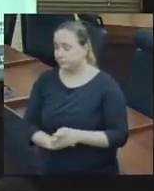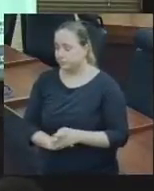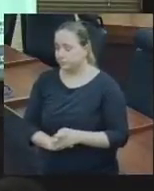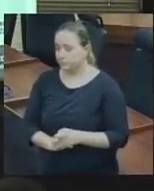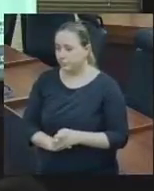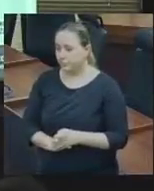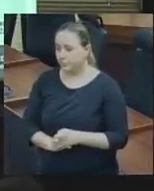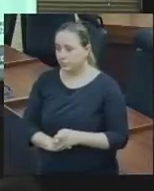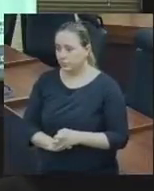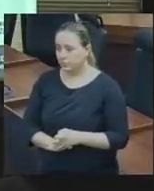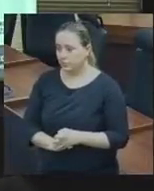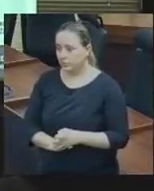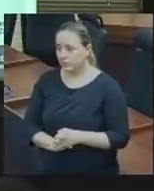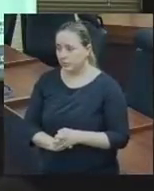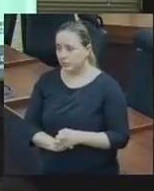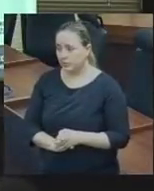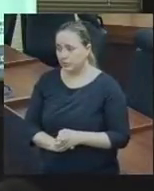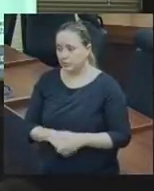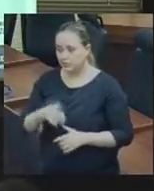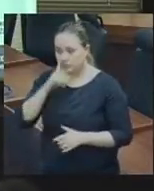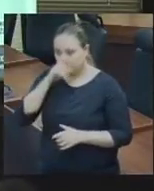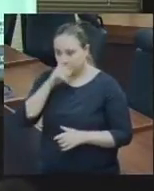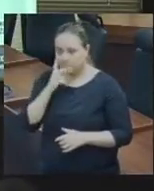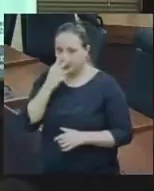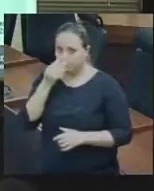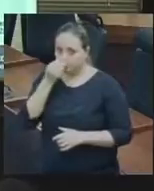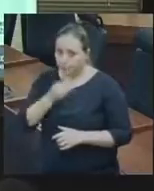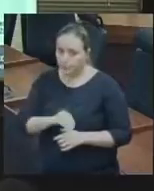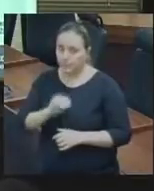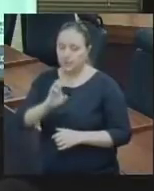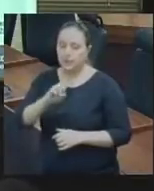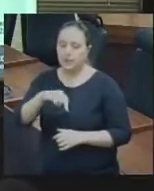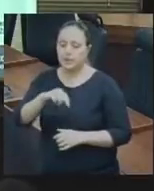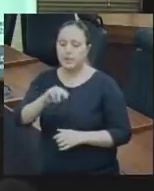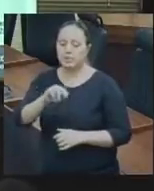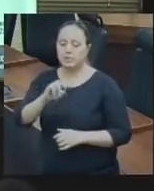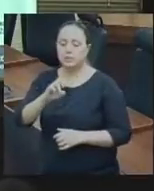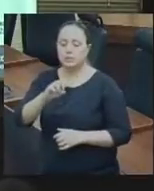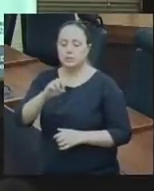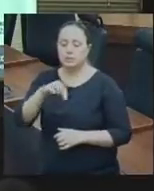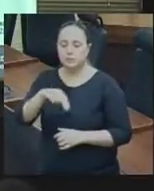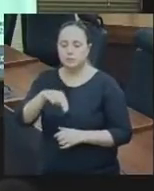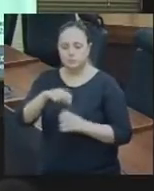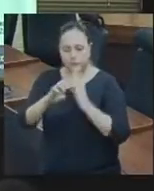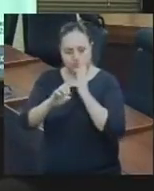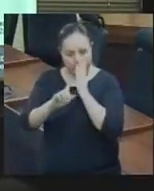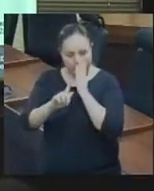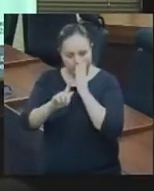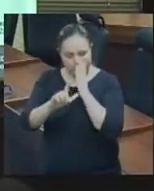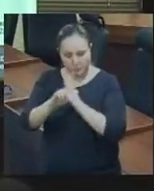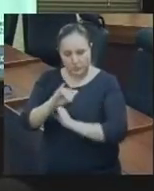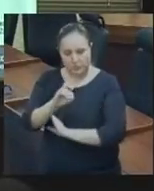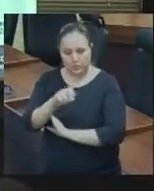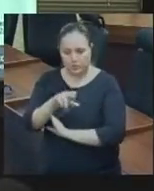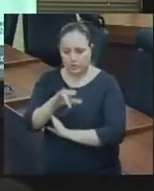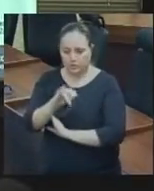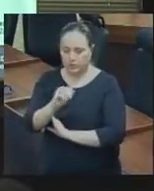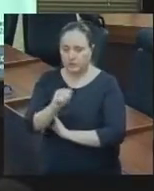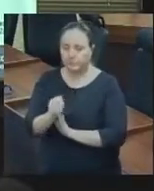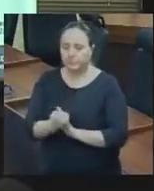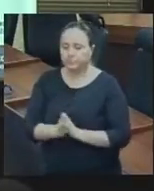pra vocês verem o nível de negligência que há nessa matéria de de embarque em aeronave